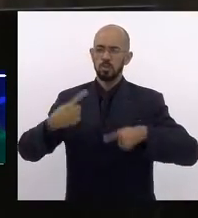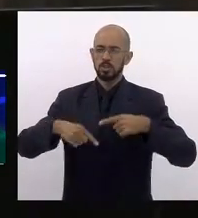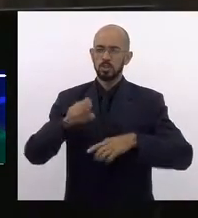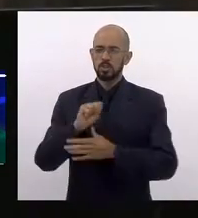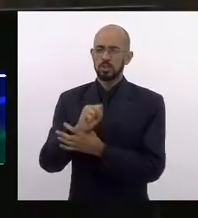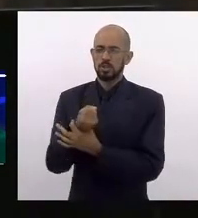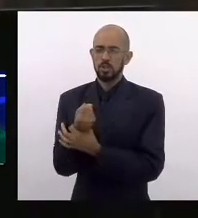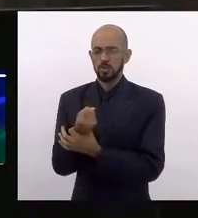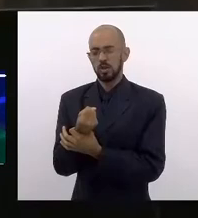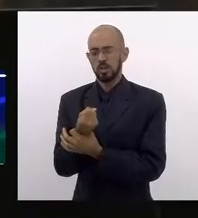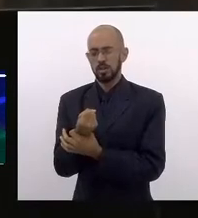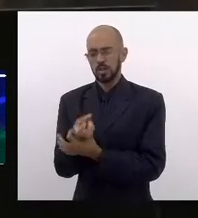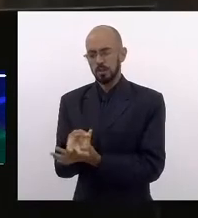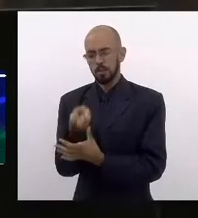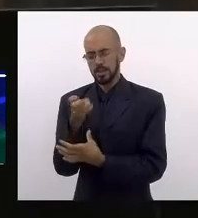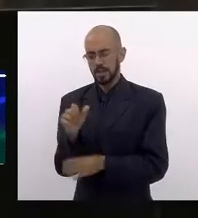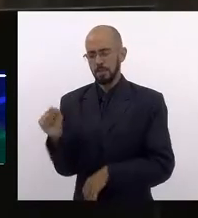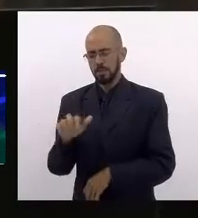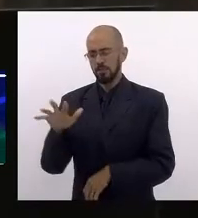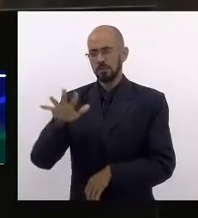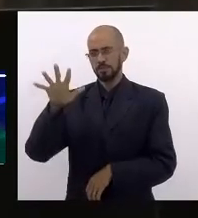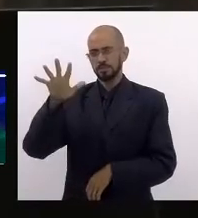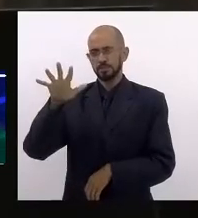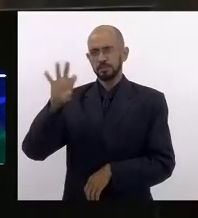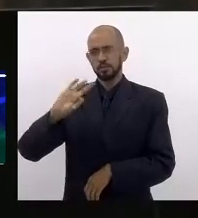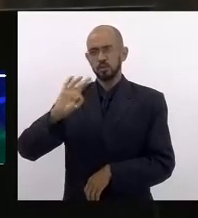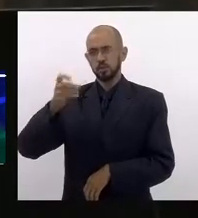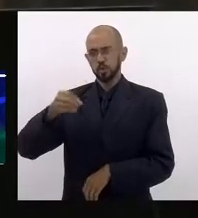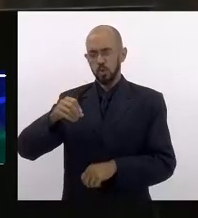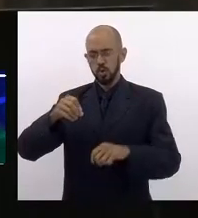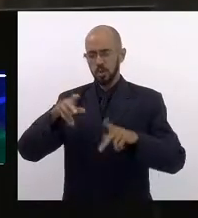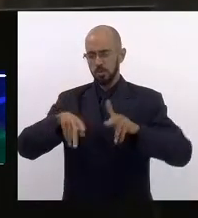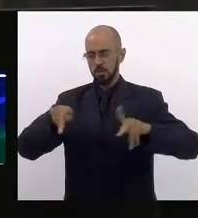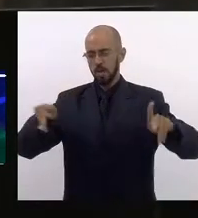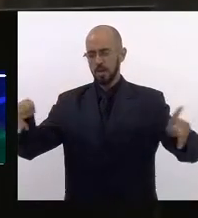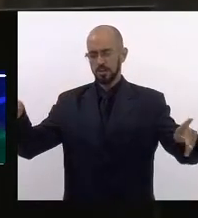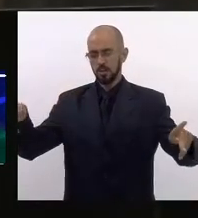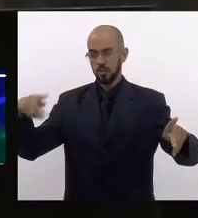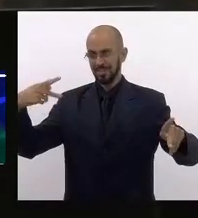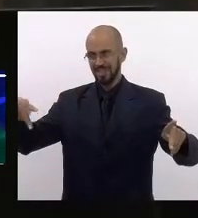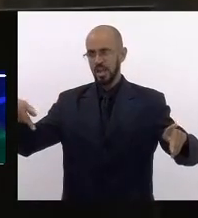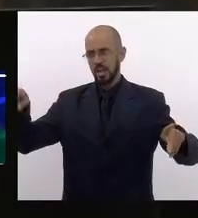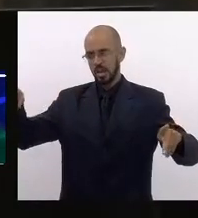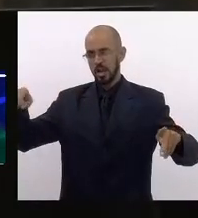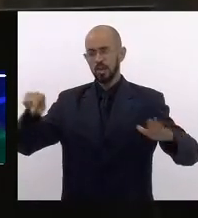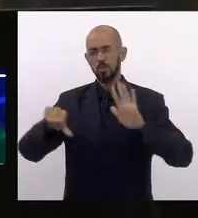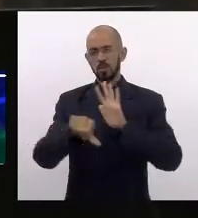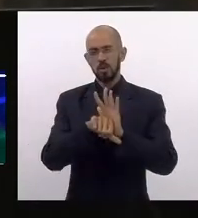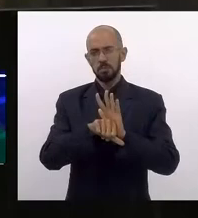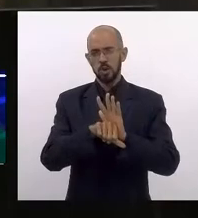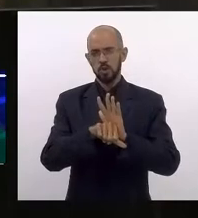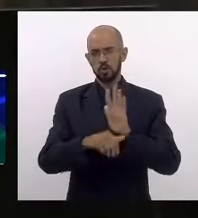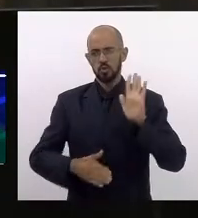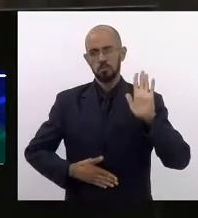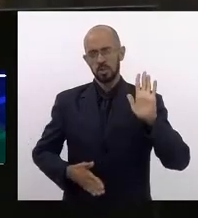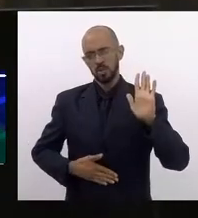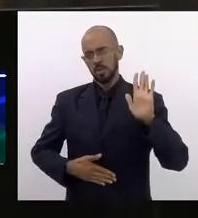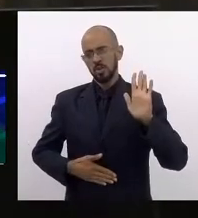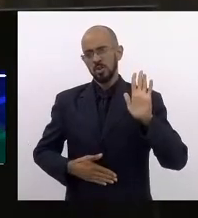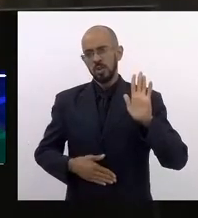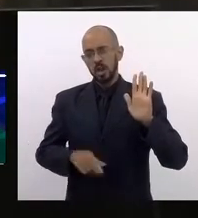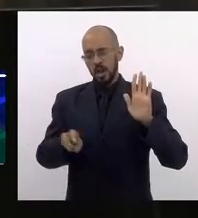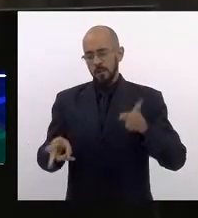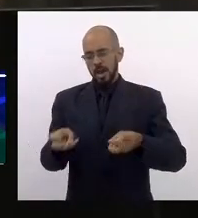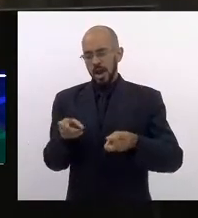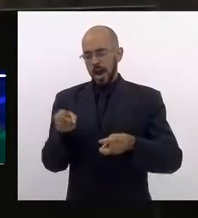segurança que vê a favela e todos os seus moradores como criminosos, que vê sob esses corpos